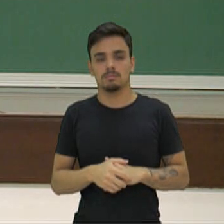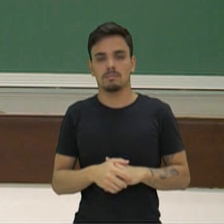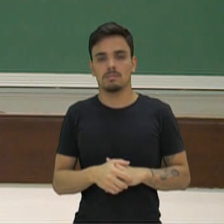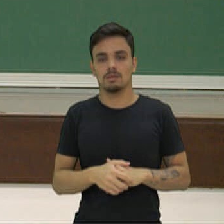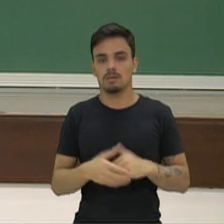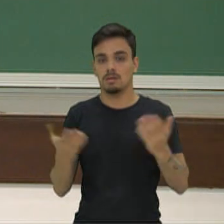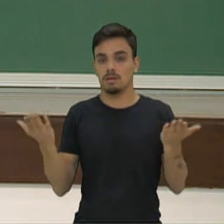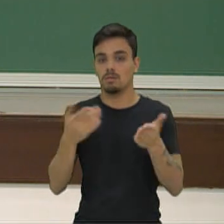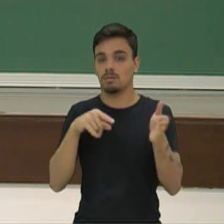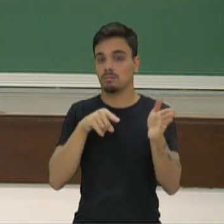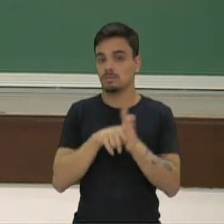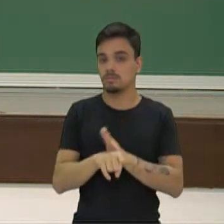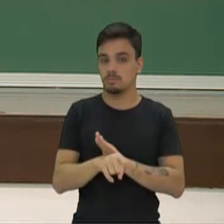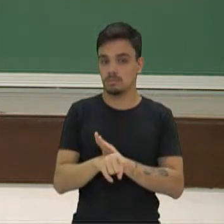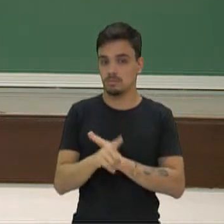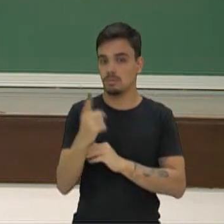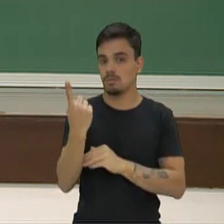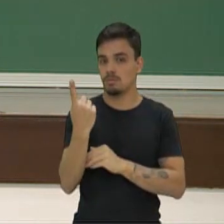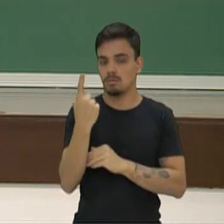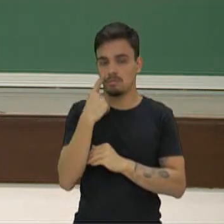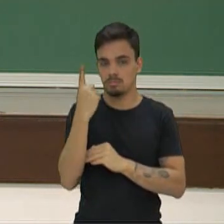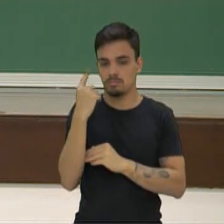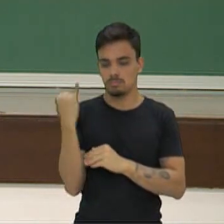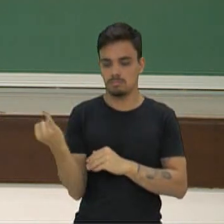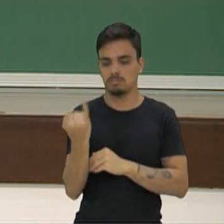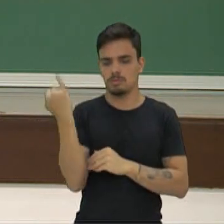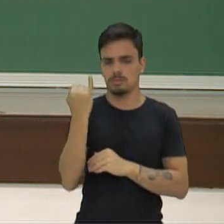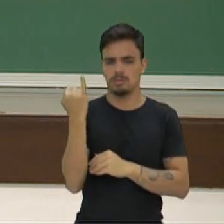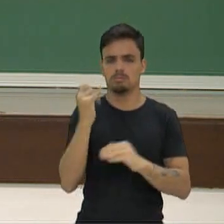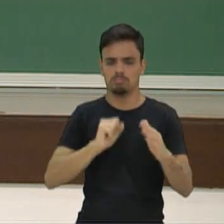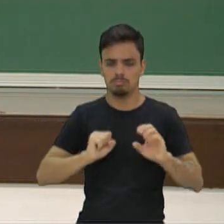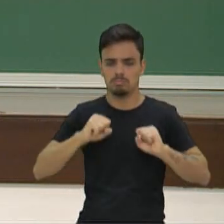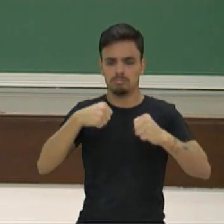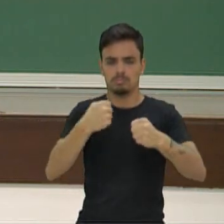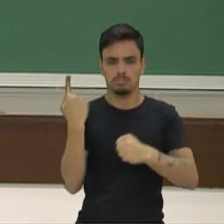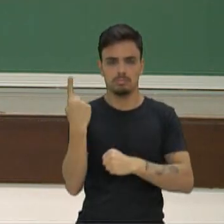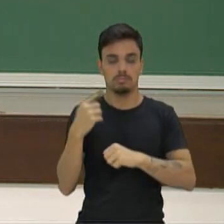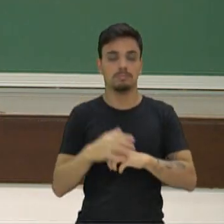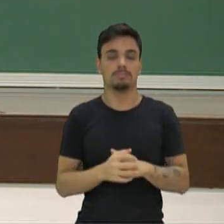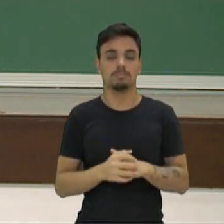essa questão aqui é importante, se dedique a ela, para você avaliar o que você sabe.